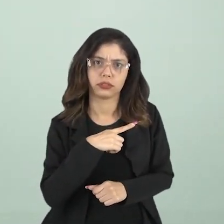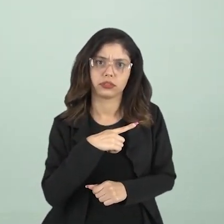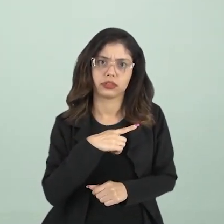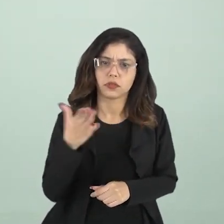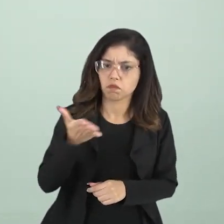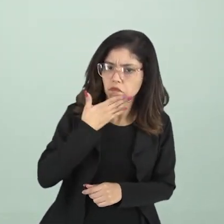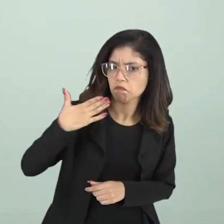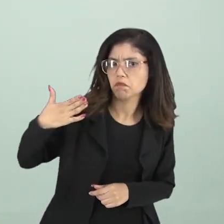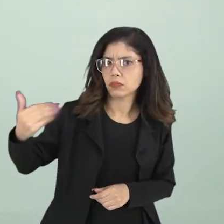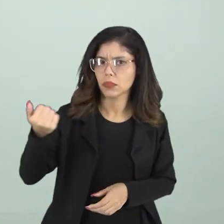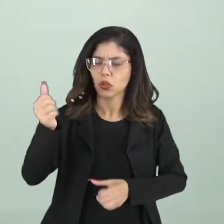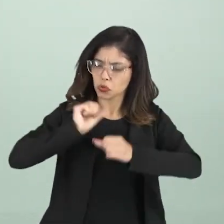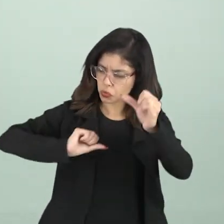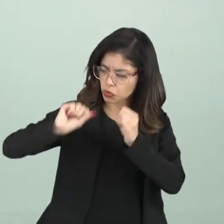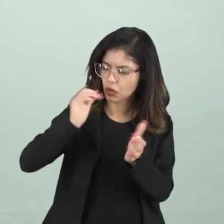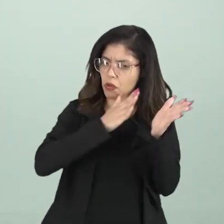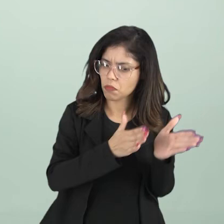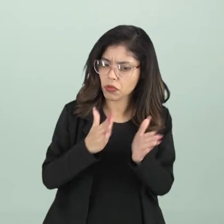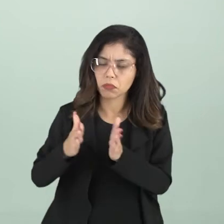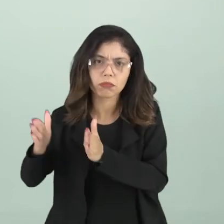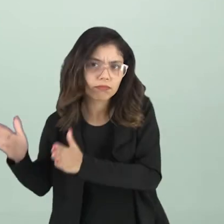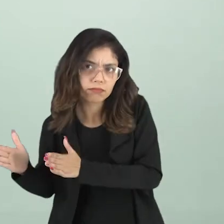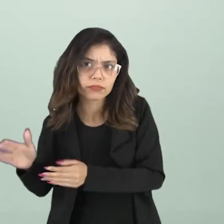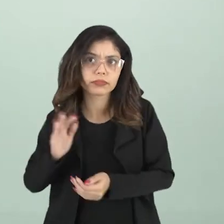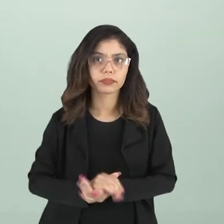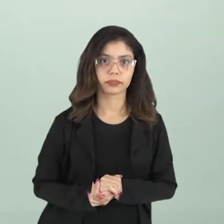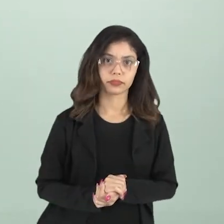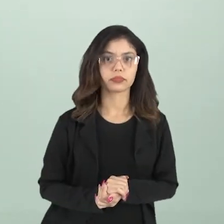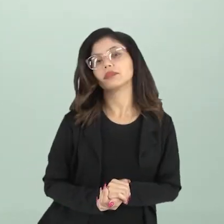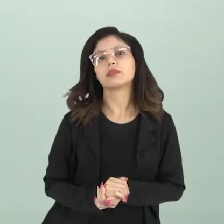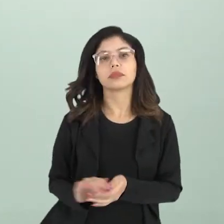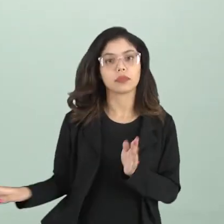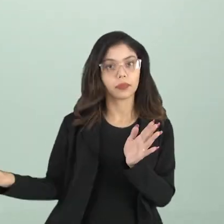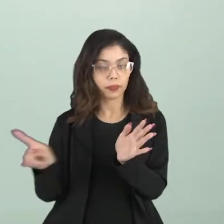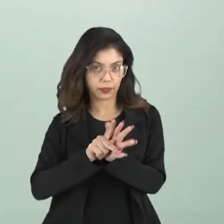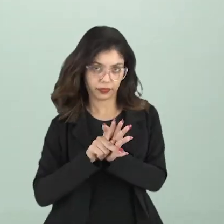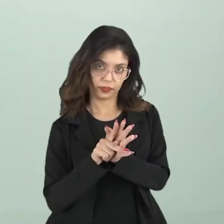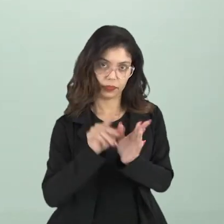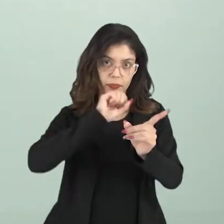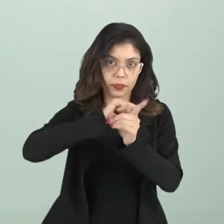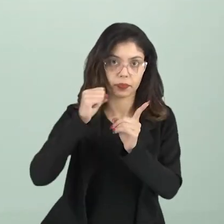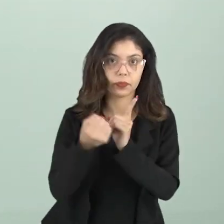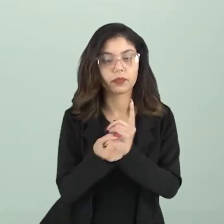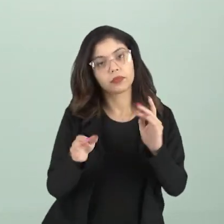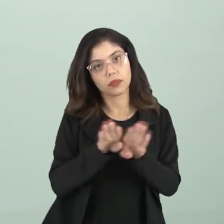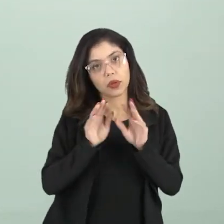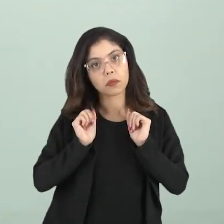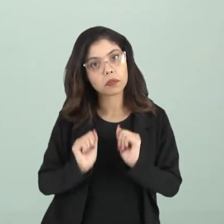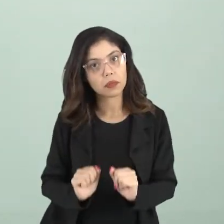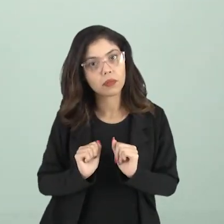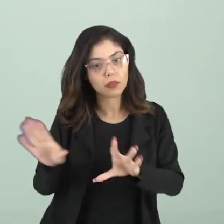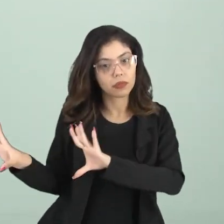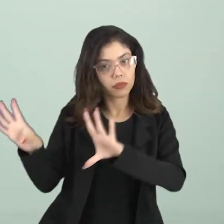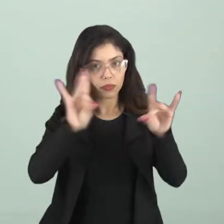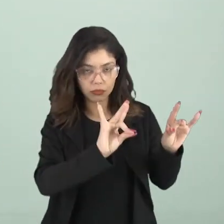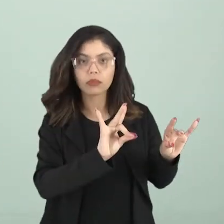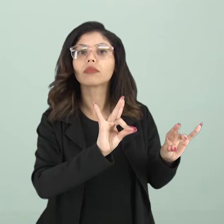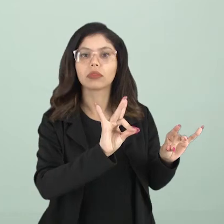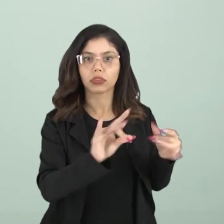se aprimorar e de mudar com o passar do tempo. E esse aprimoramento social, ele também pode levar